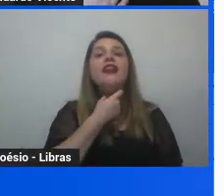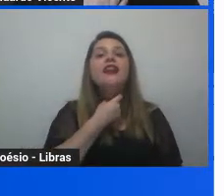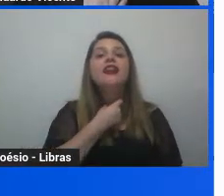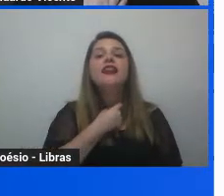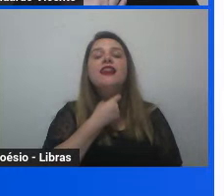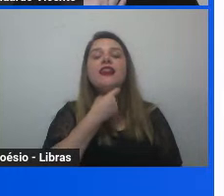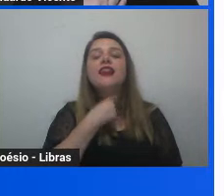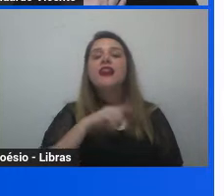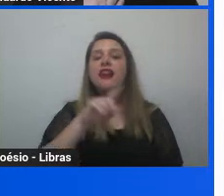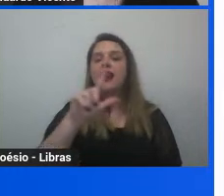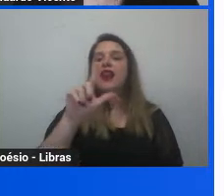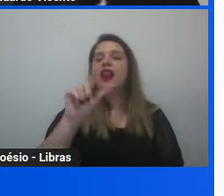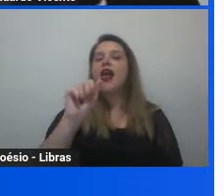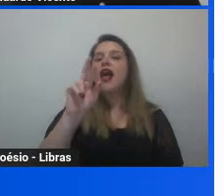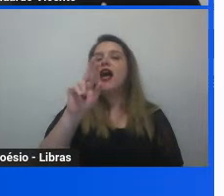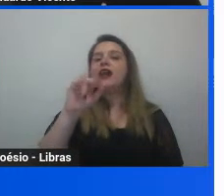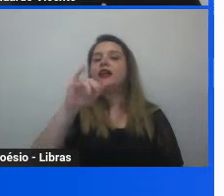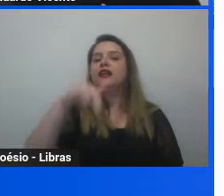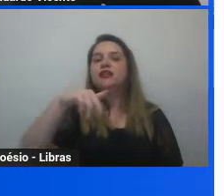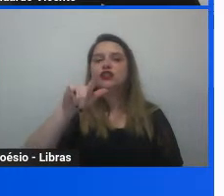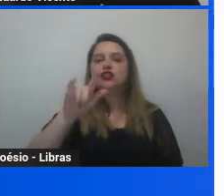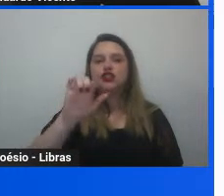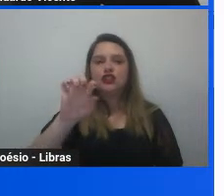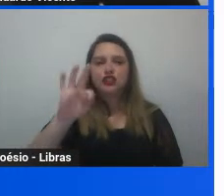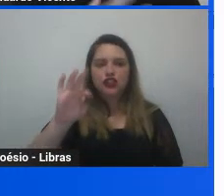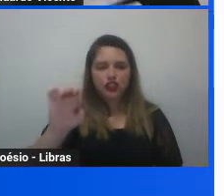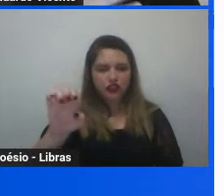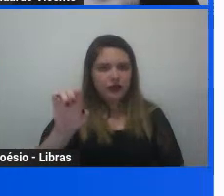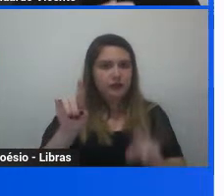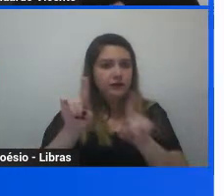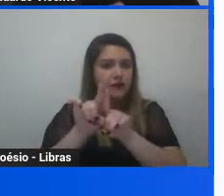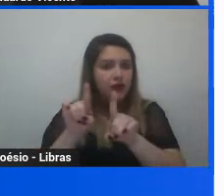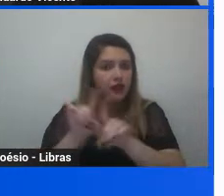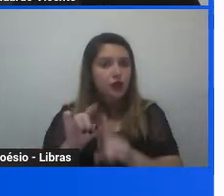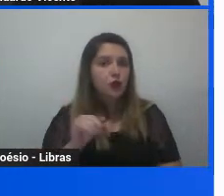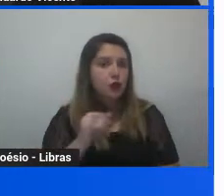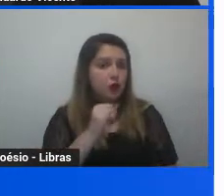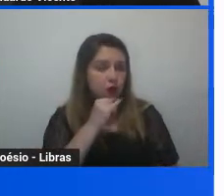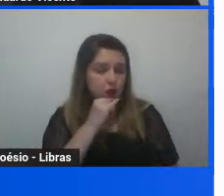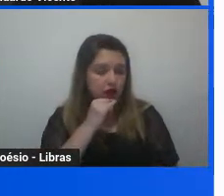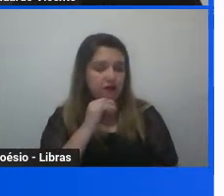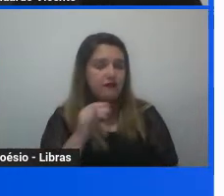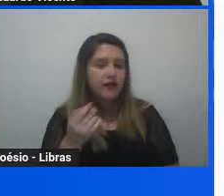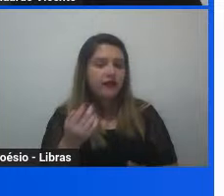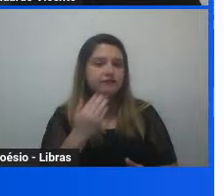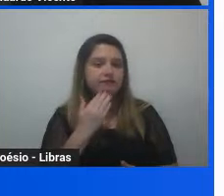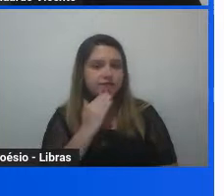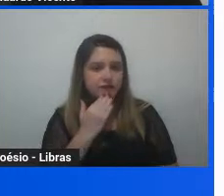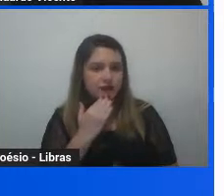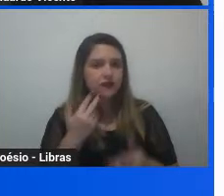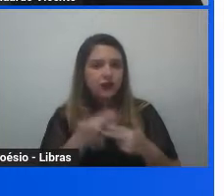traqueia. Essa condição pode ser um evento potencial fatal.